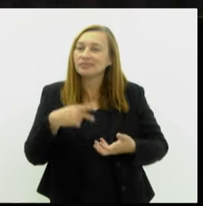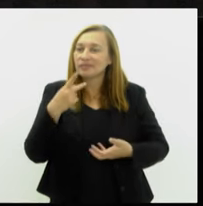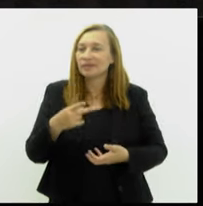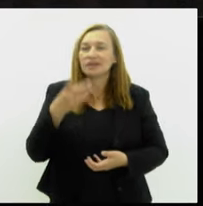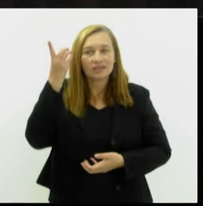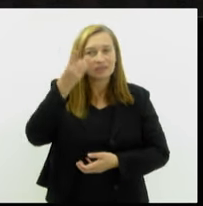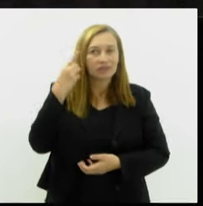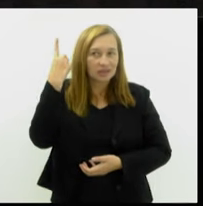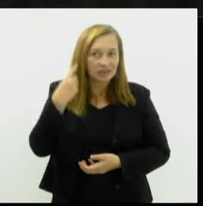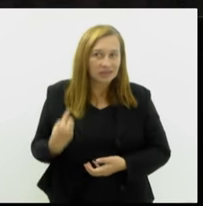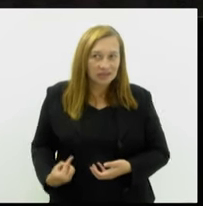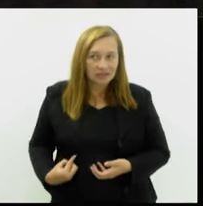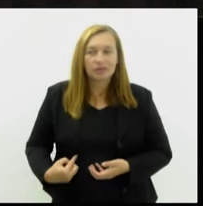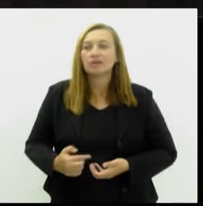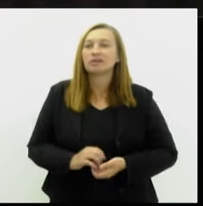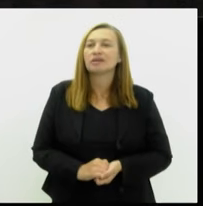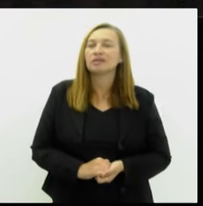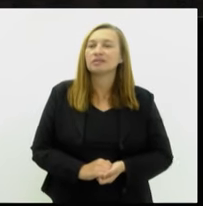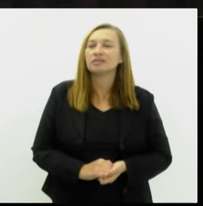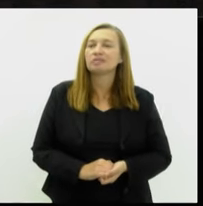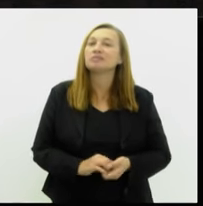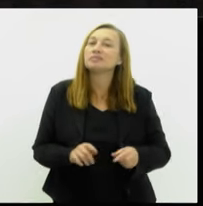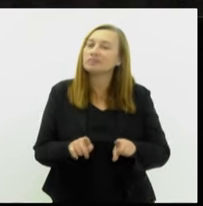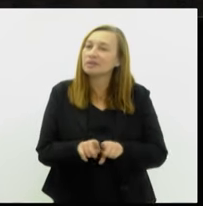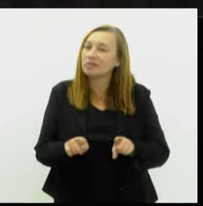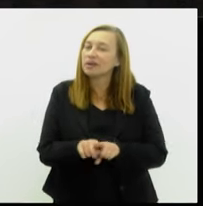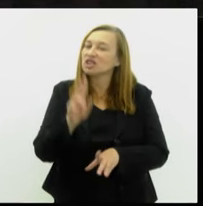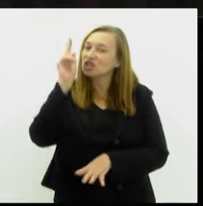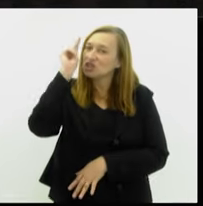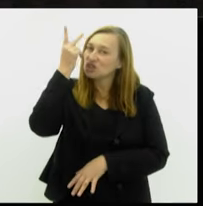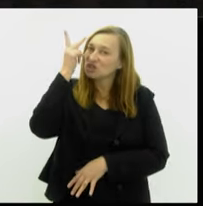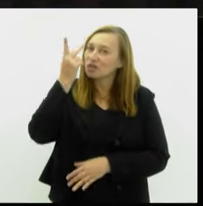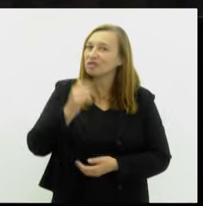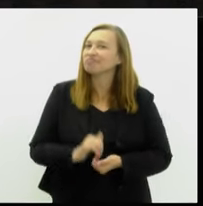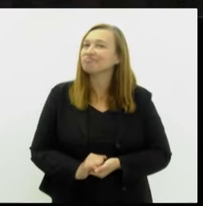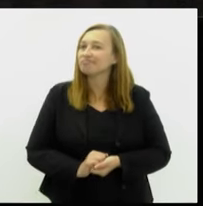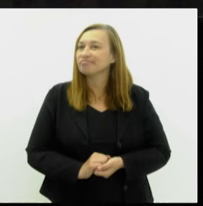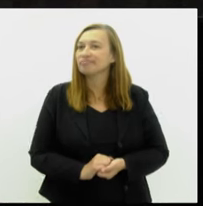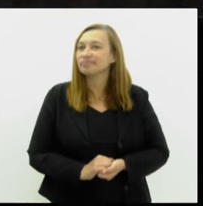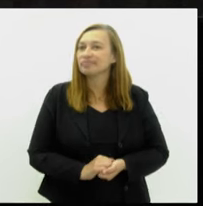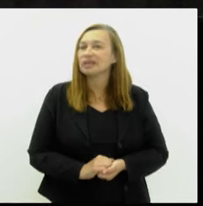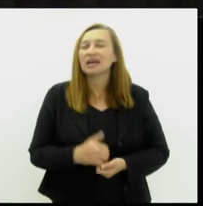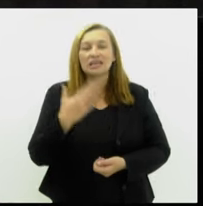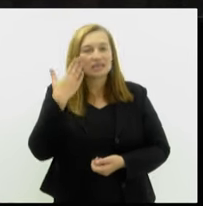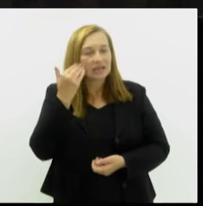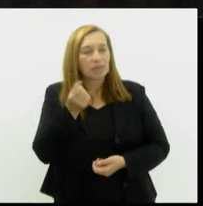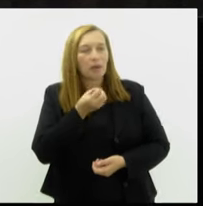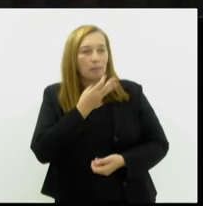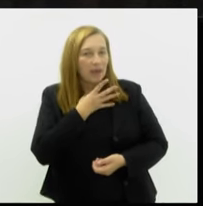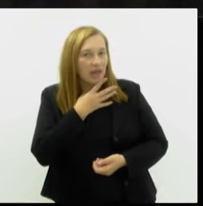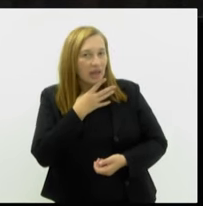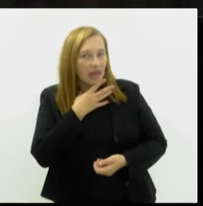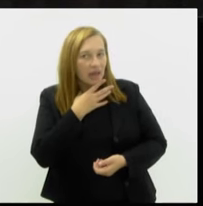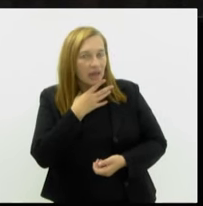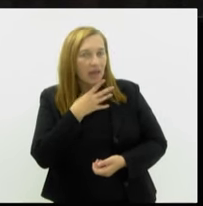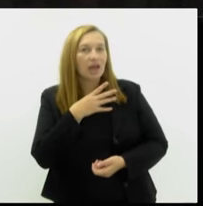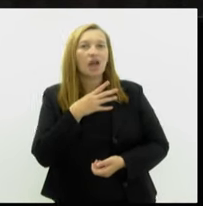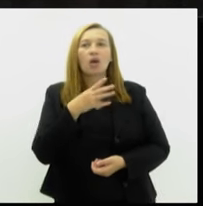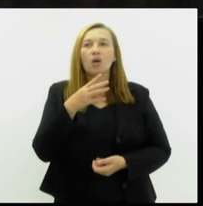deputada Dani Balbi, a algo também histórico. Sabe bem, Vossa Excelência, que o